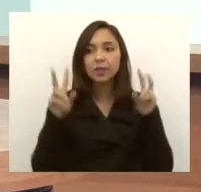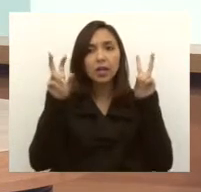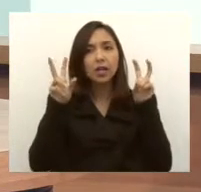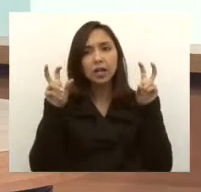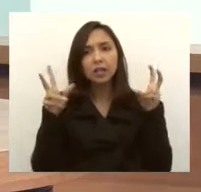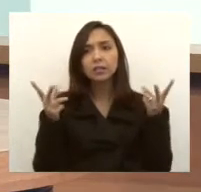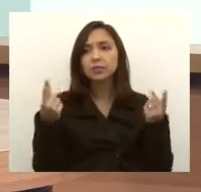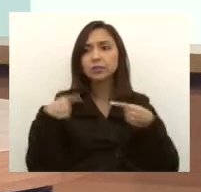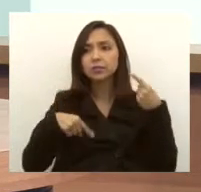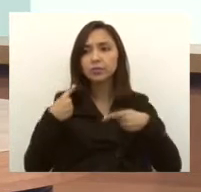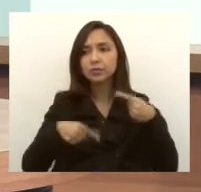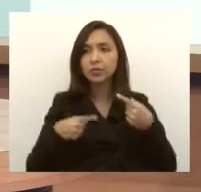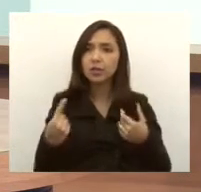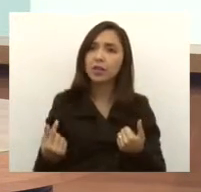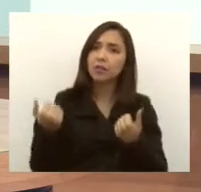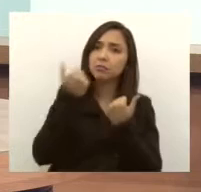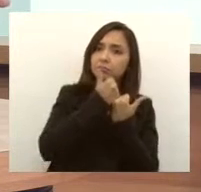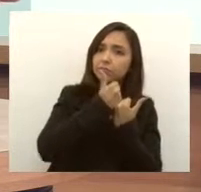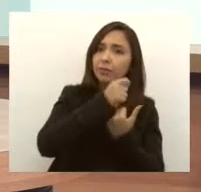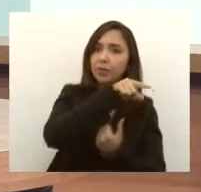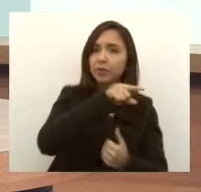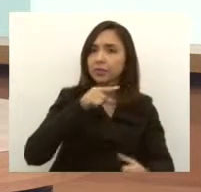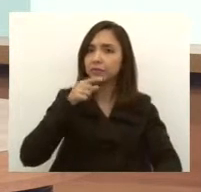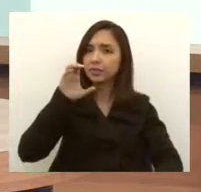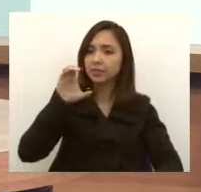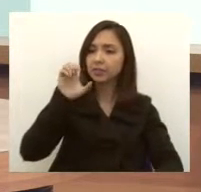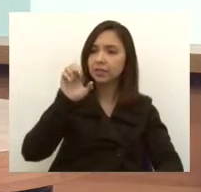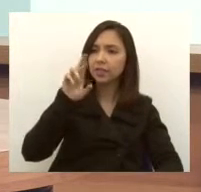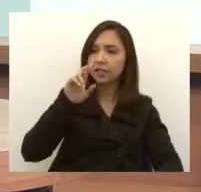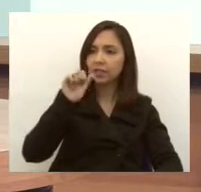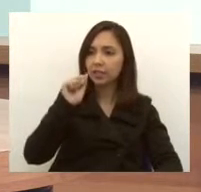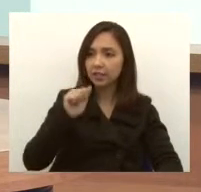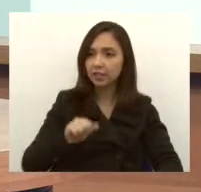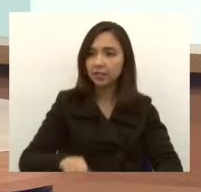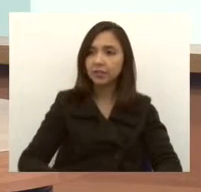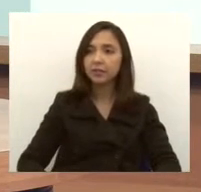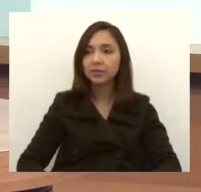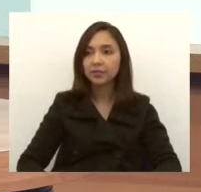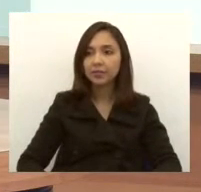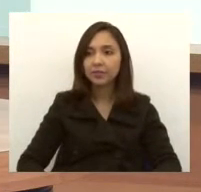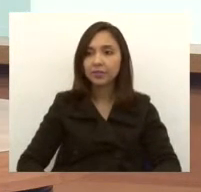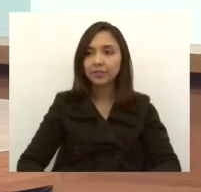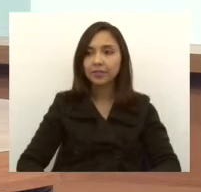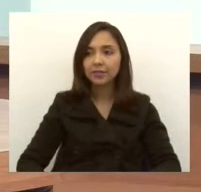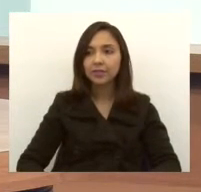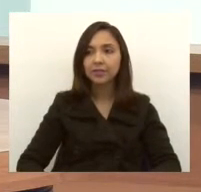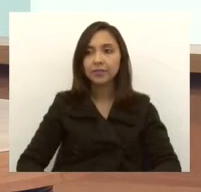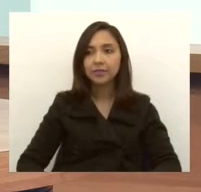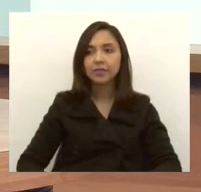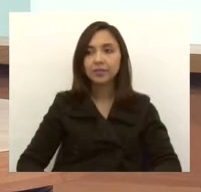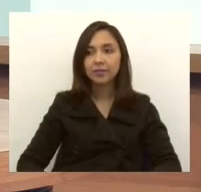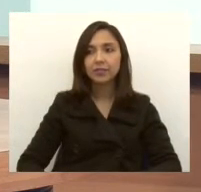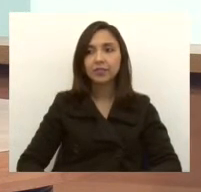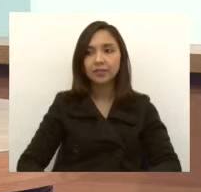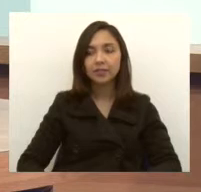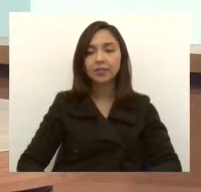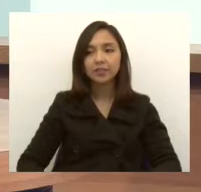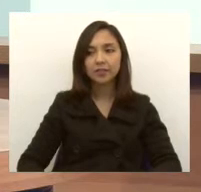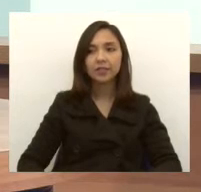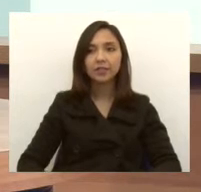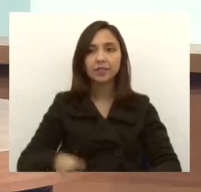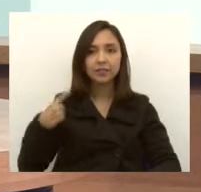É o assunto de discussão, é a posse do Ceará, mas eu respeito Vossa Excelência, meu causídico, nosso